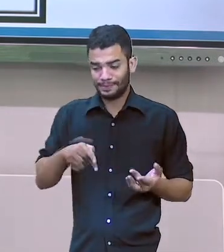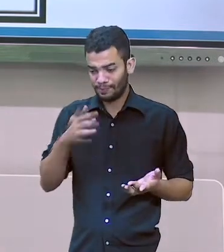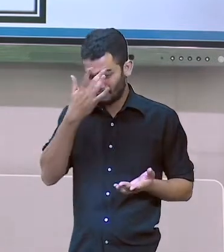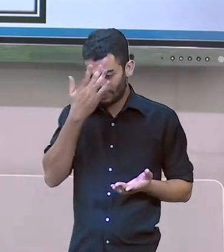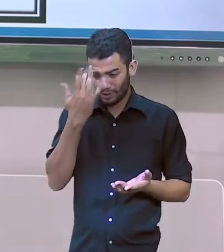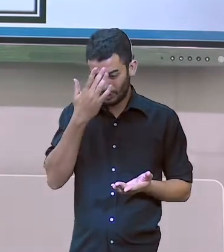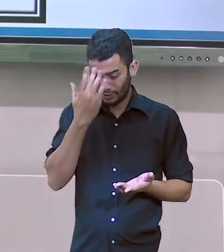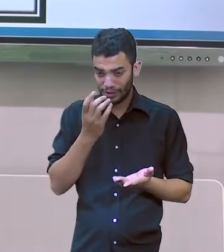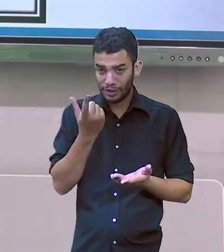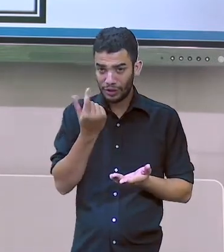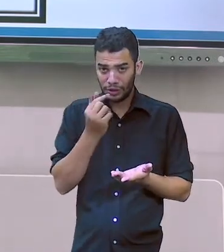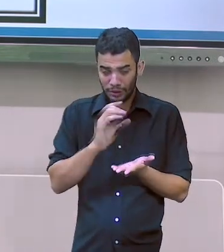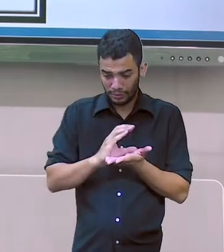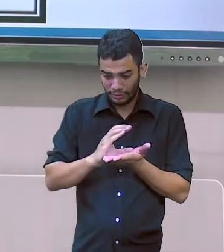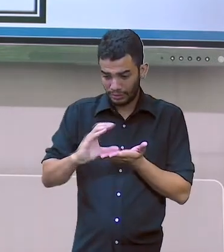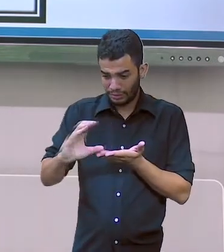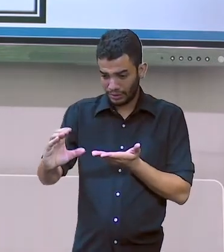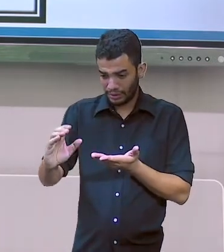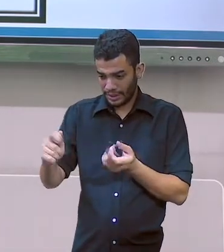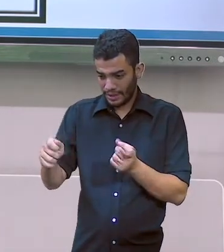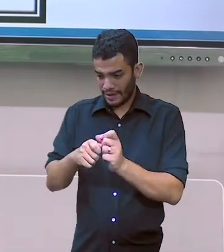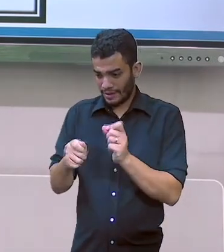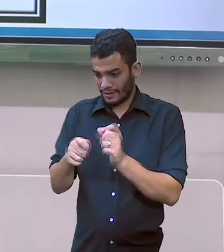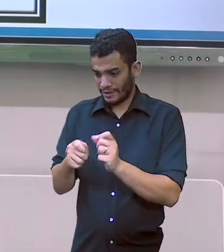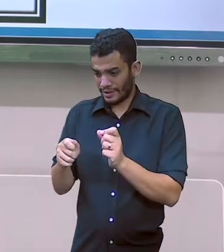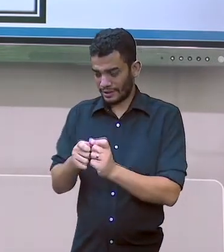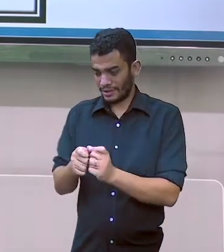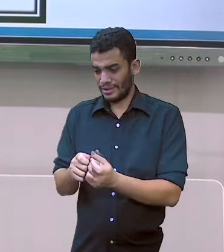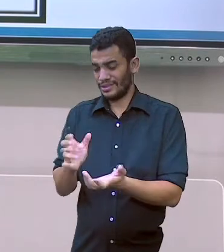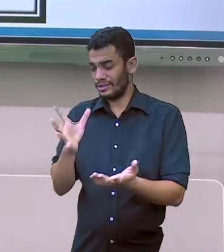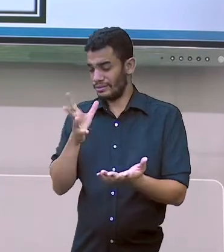a investir nesse desenvolvimento.